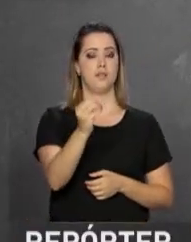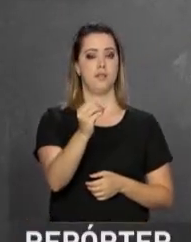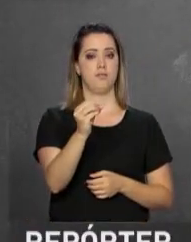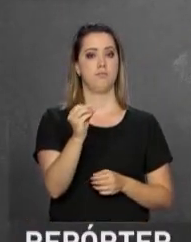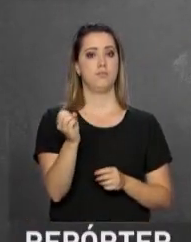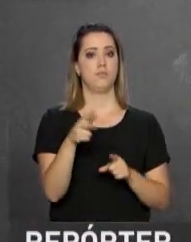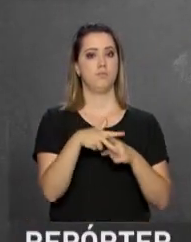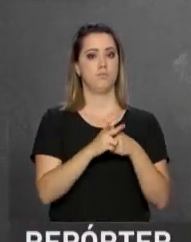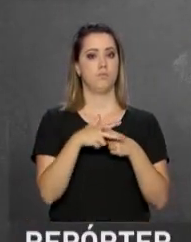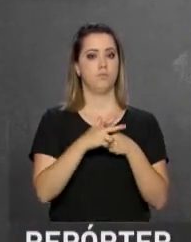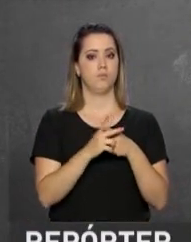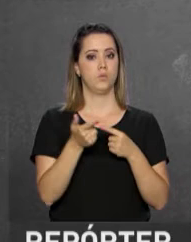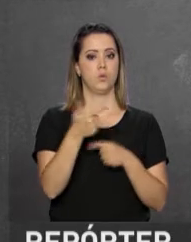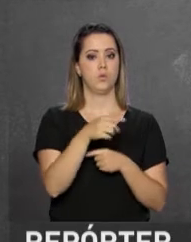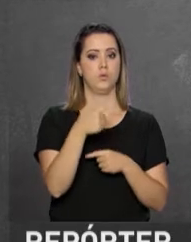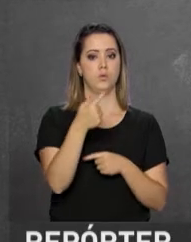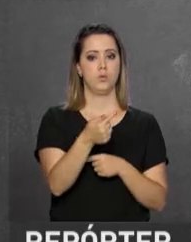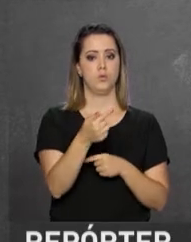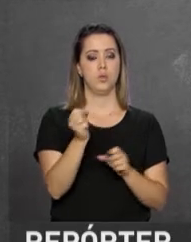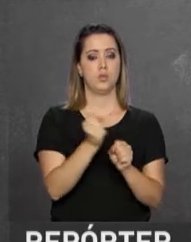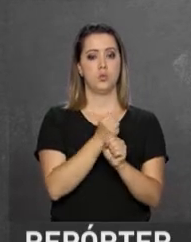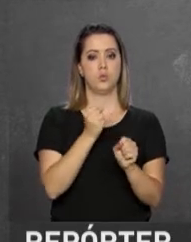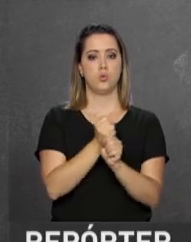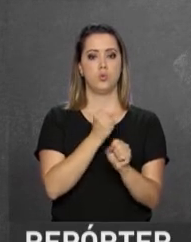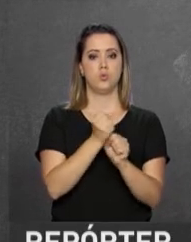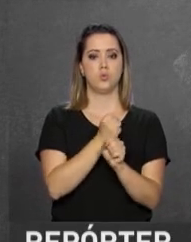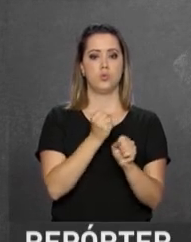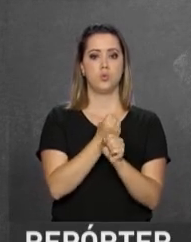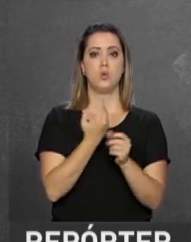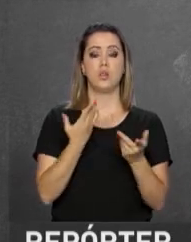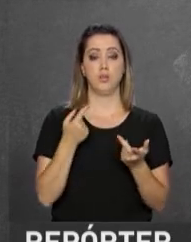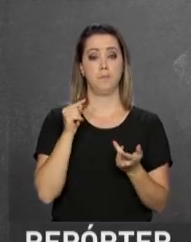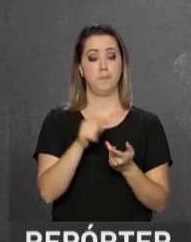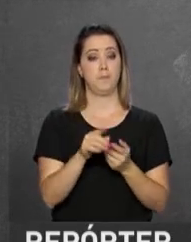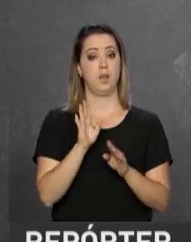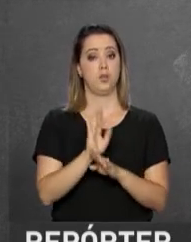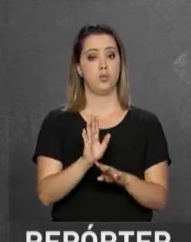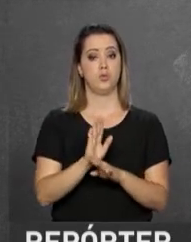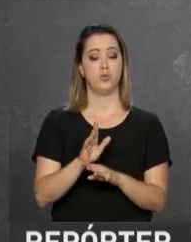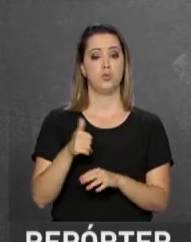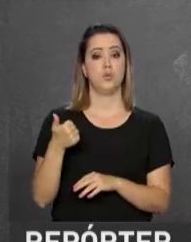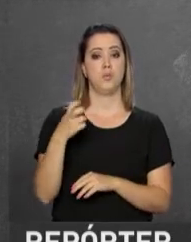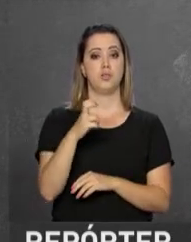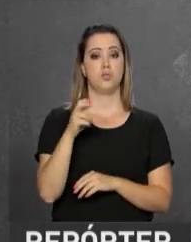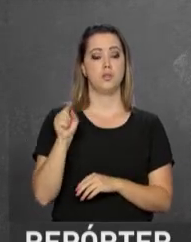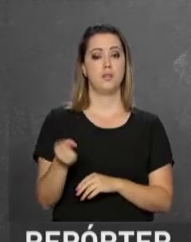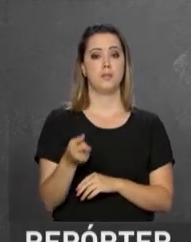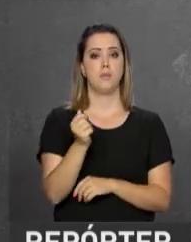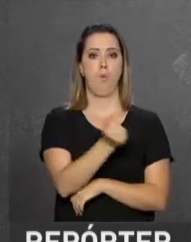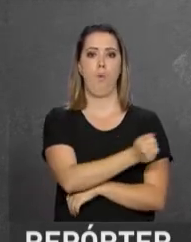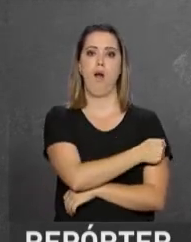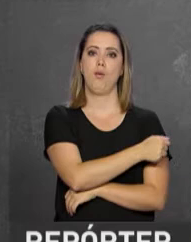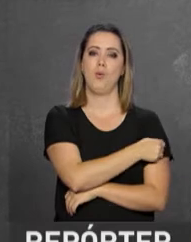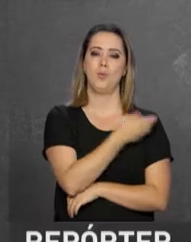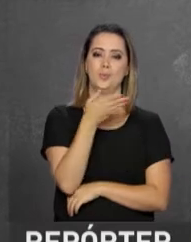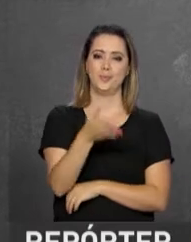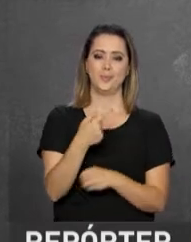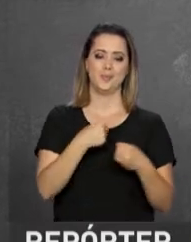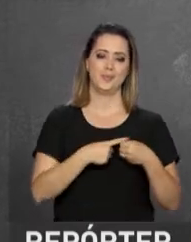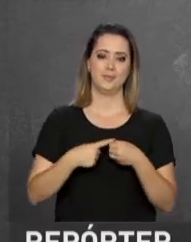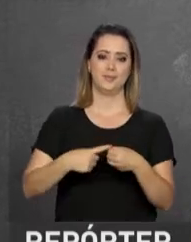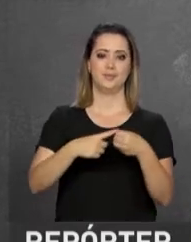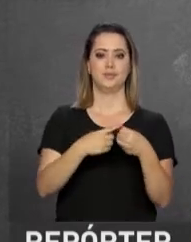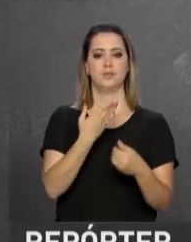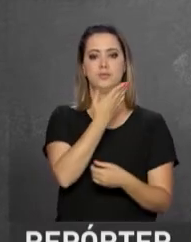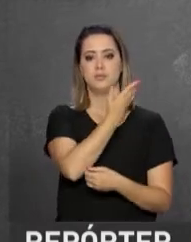e outras sete vão ser construídas do zero beneficiando mais de 15 mil estudantes nas ruas de